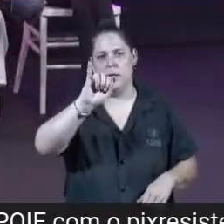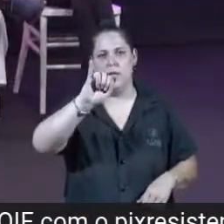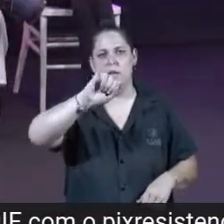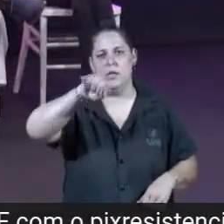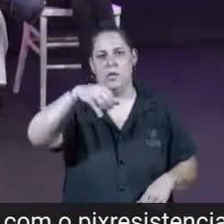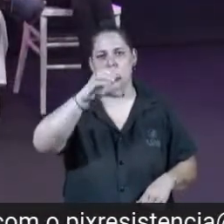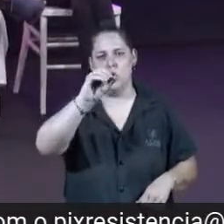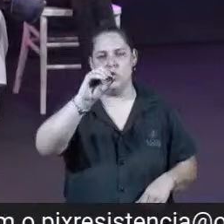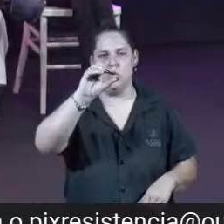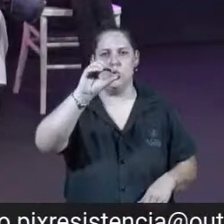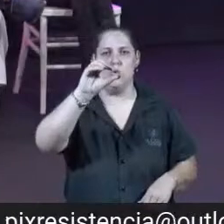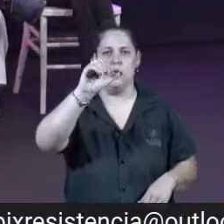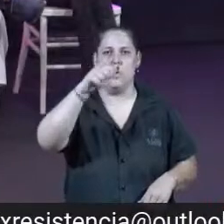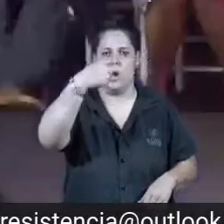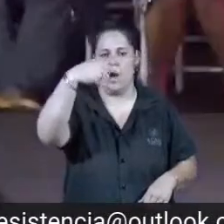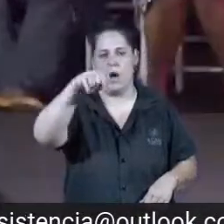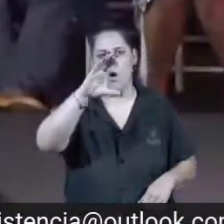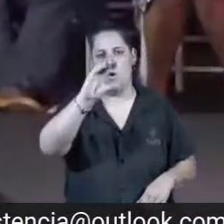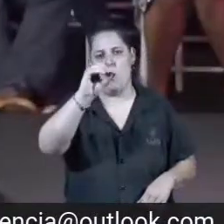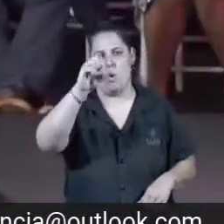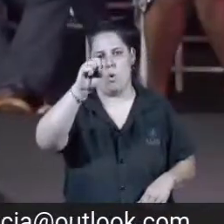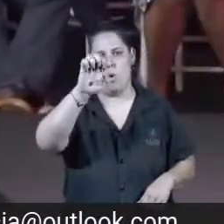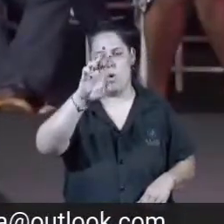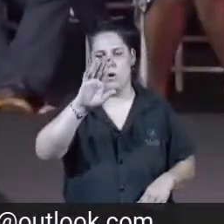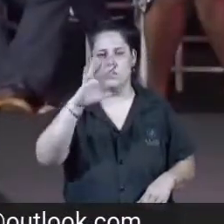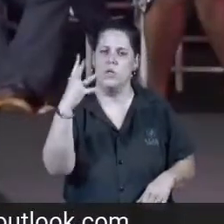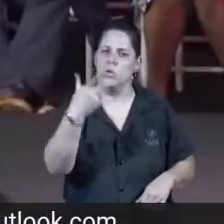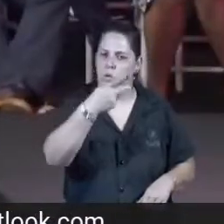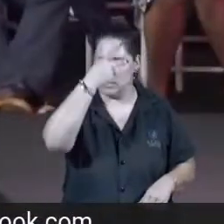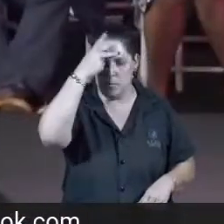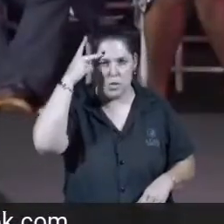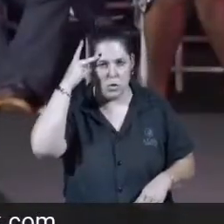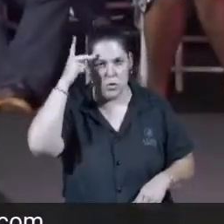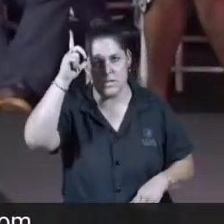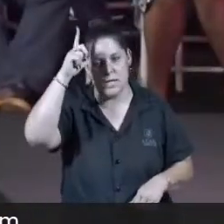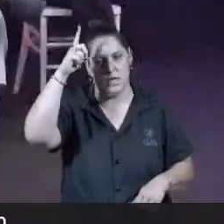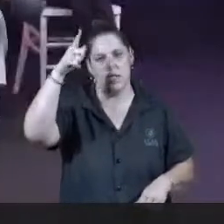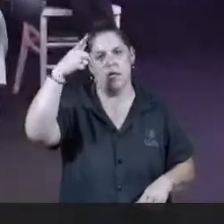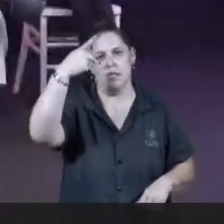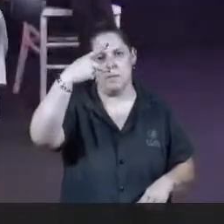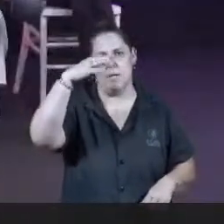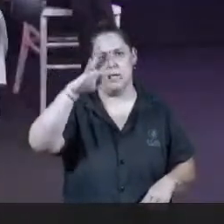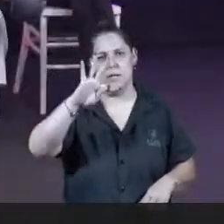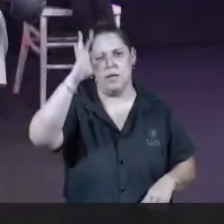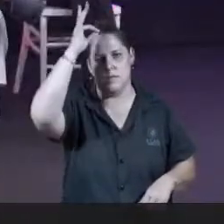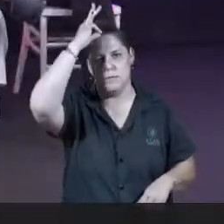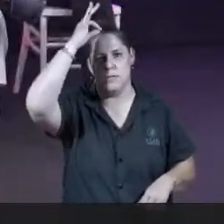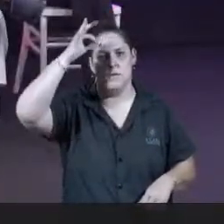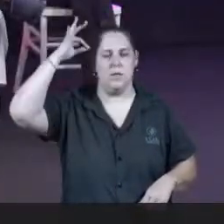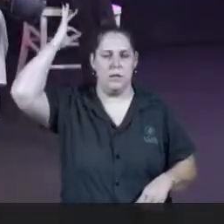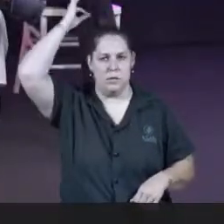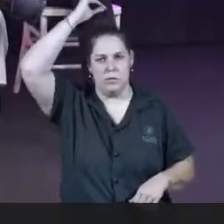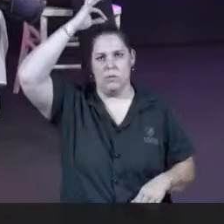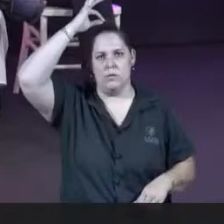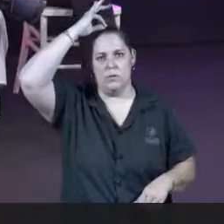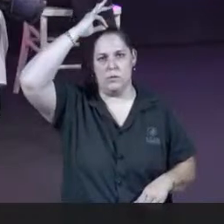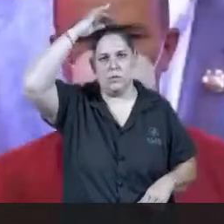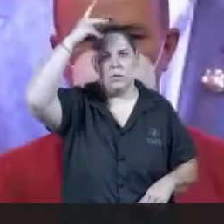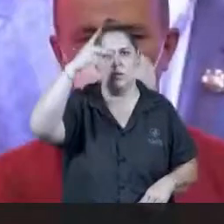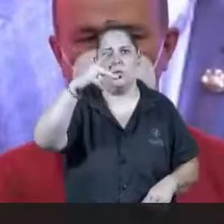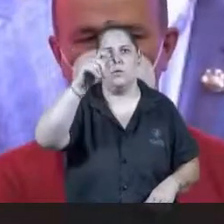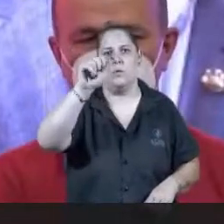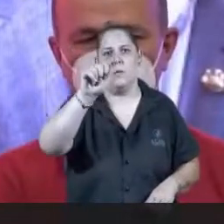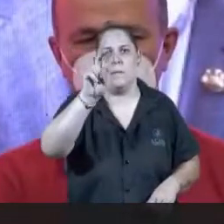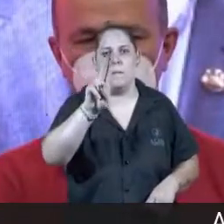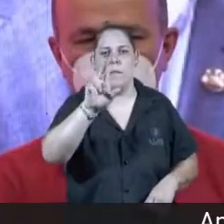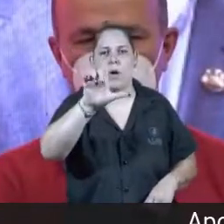amigos e amigas da direção, da militância aqui do PT do Espírito Santo. Boa noite, Paulo Rocha.